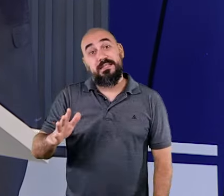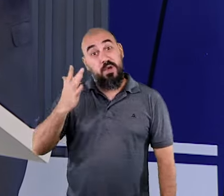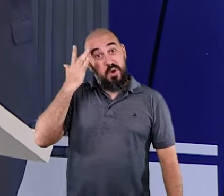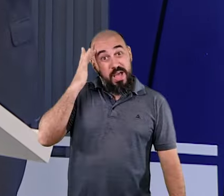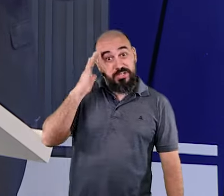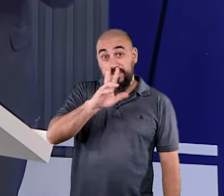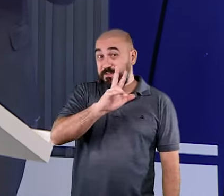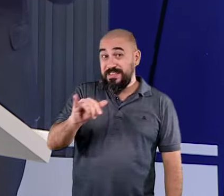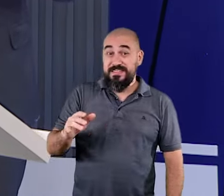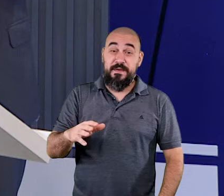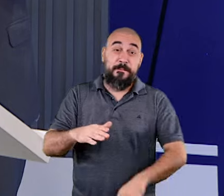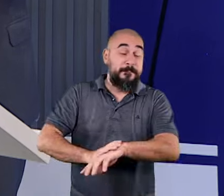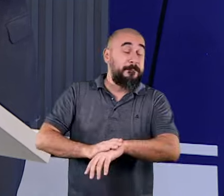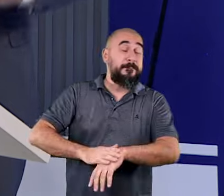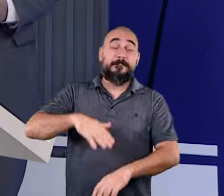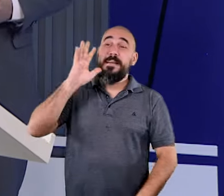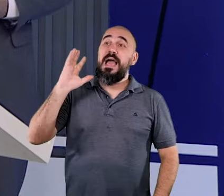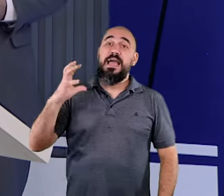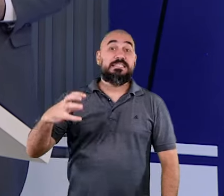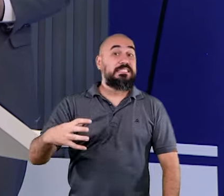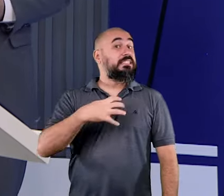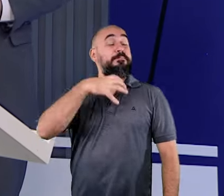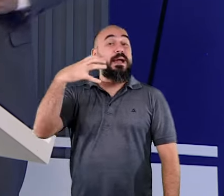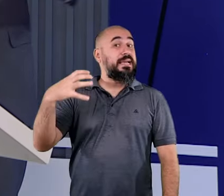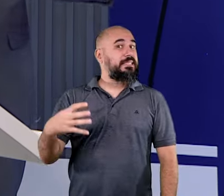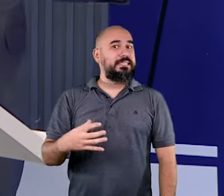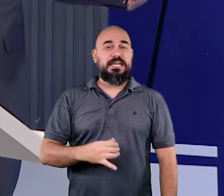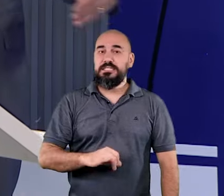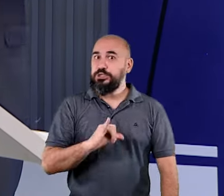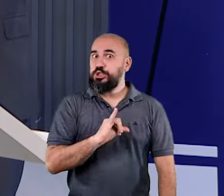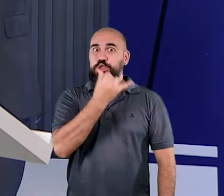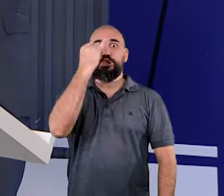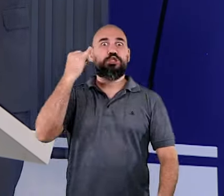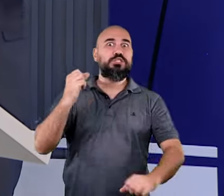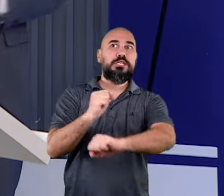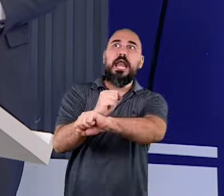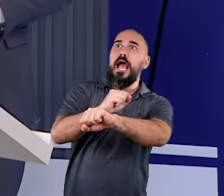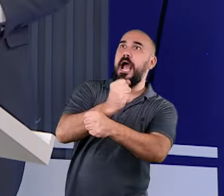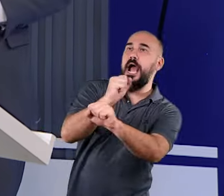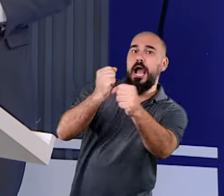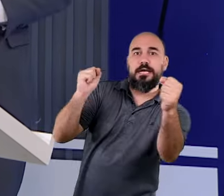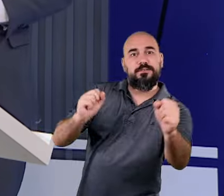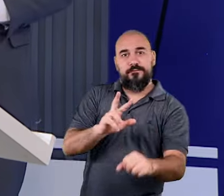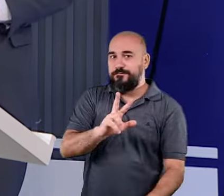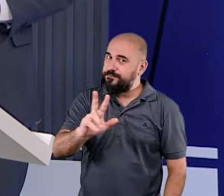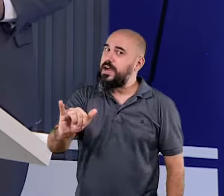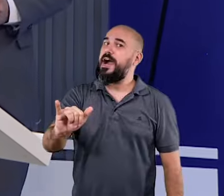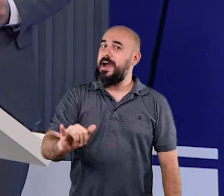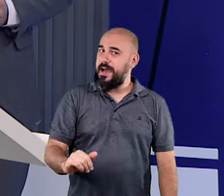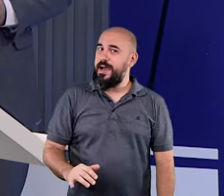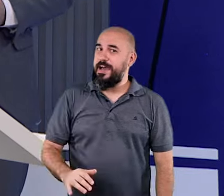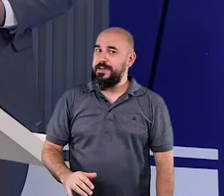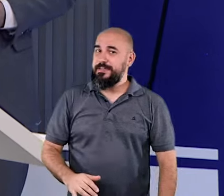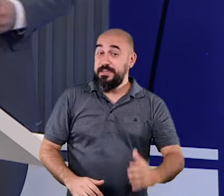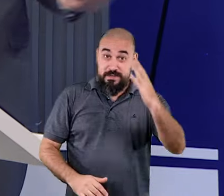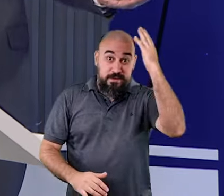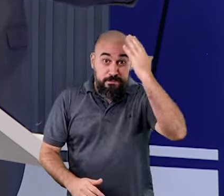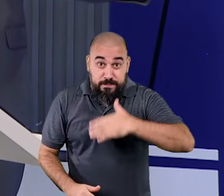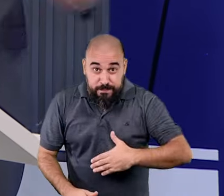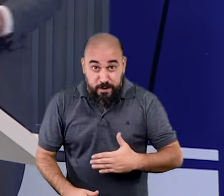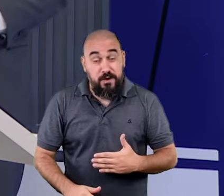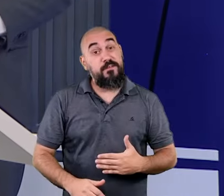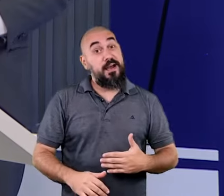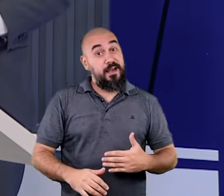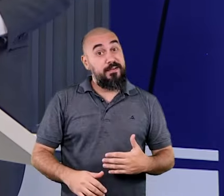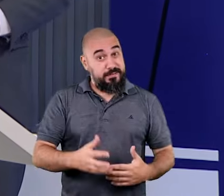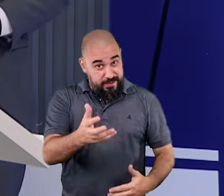muito mais impactante do que aquilo que nós estamos lendo. Será algo muito mais grandioso. E para comprovar isso, é preciso